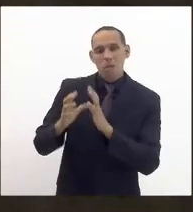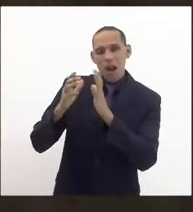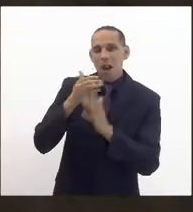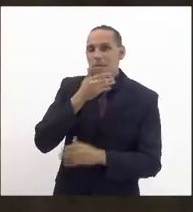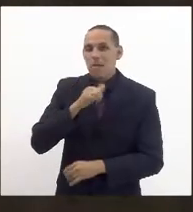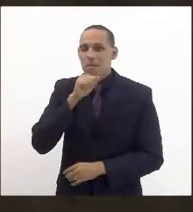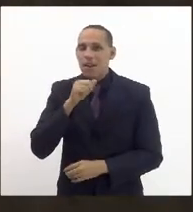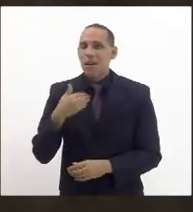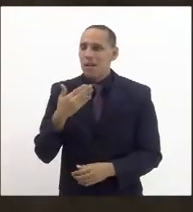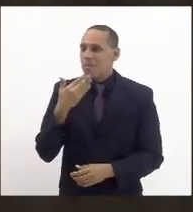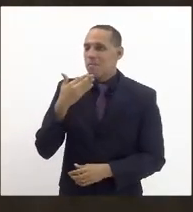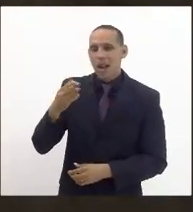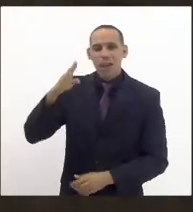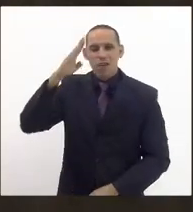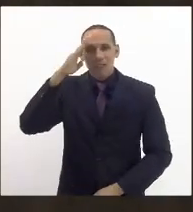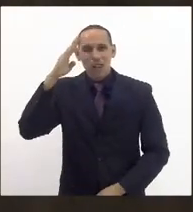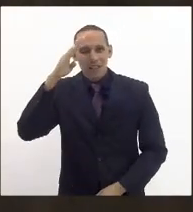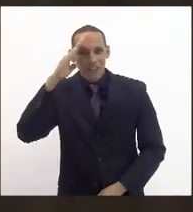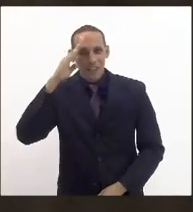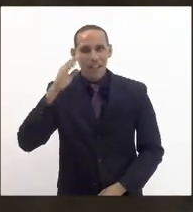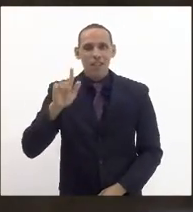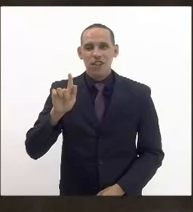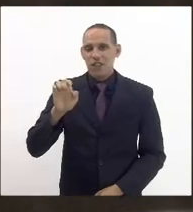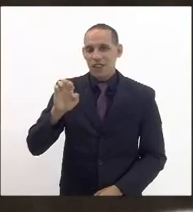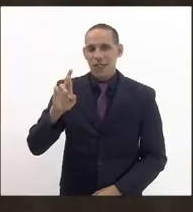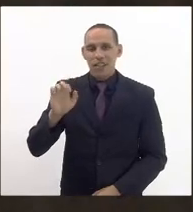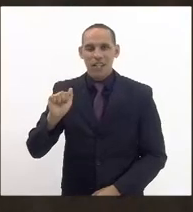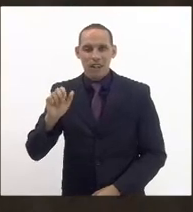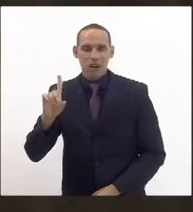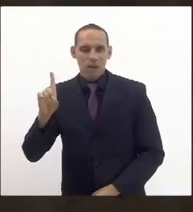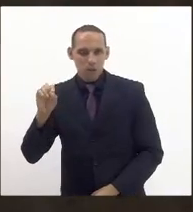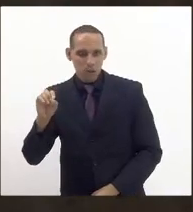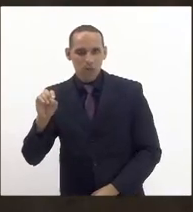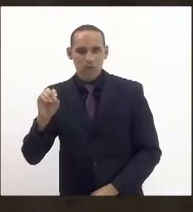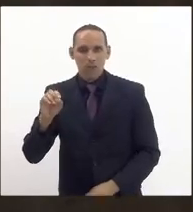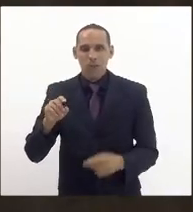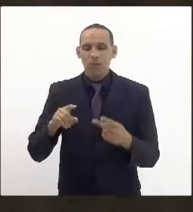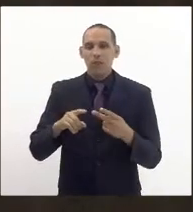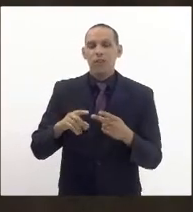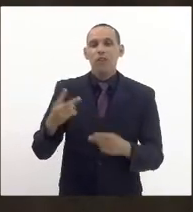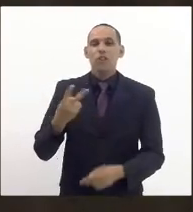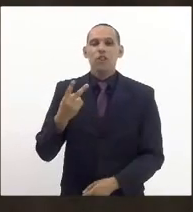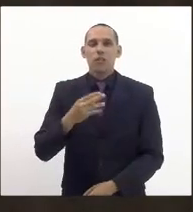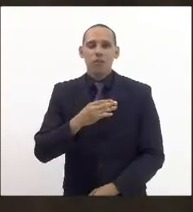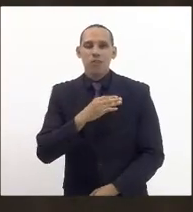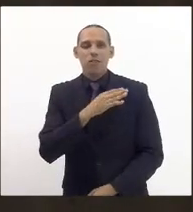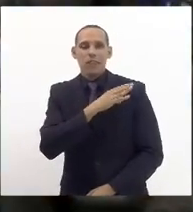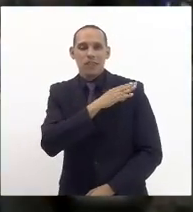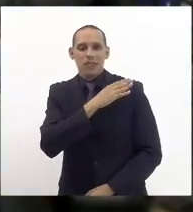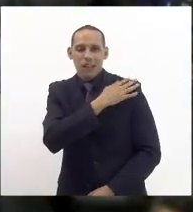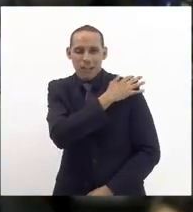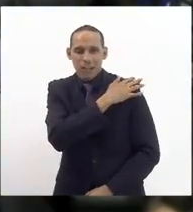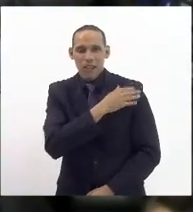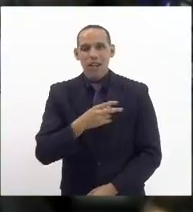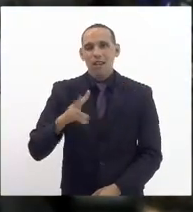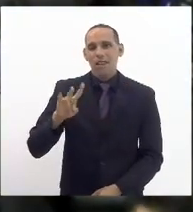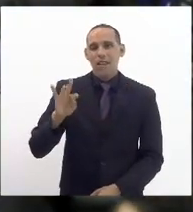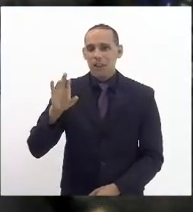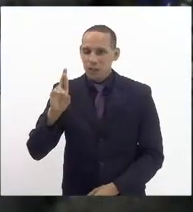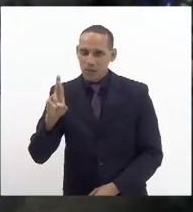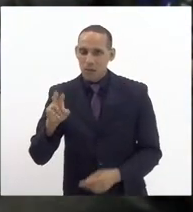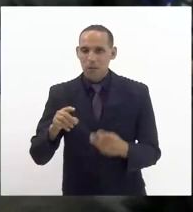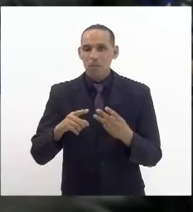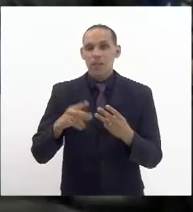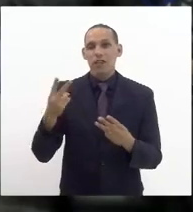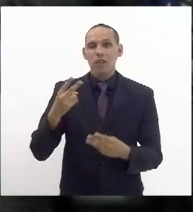momento, o subtenente Geraldo Pinto, o segundo sargento Vitor Furtado, o